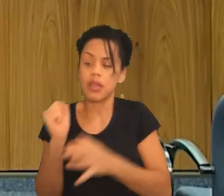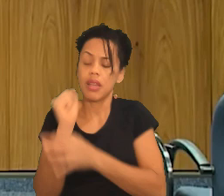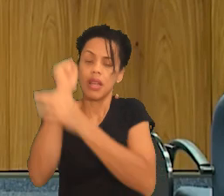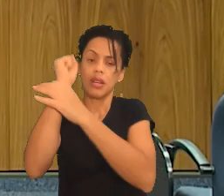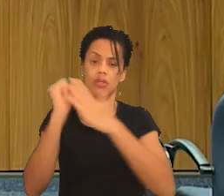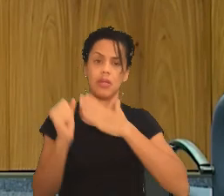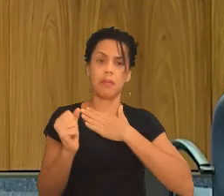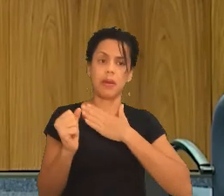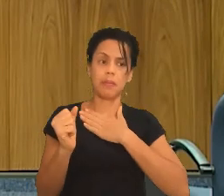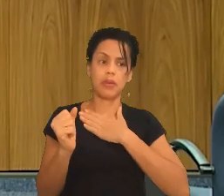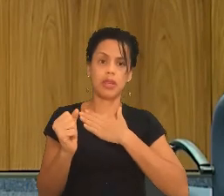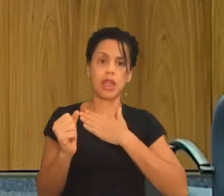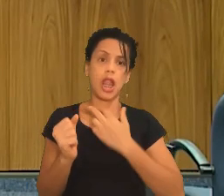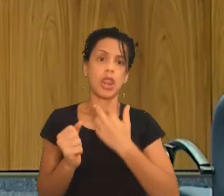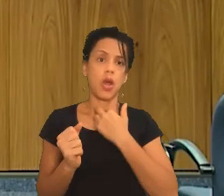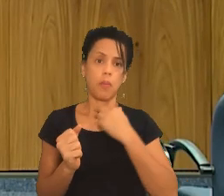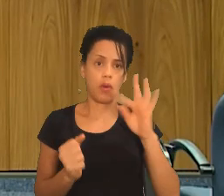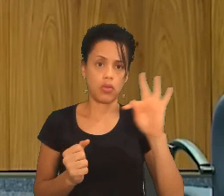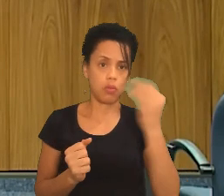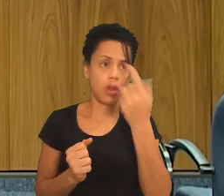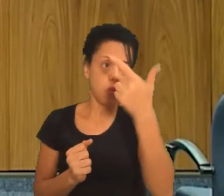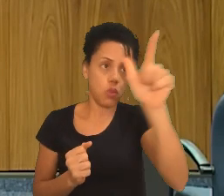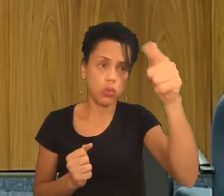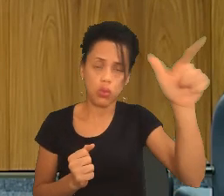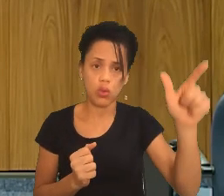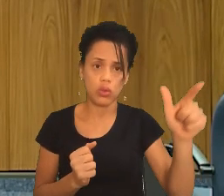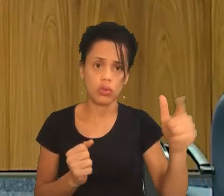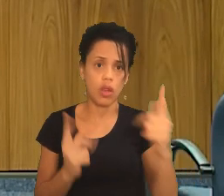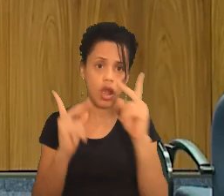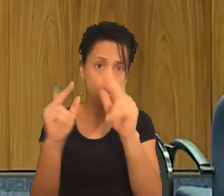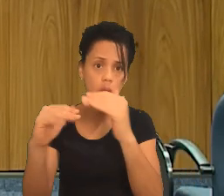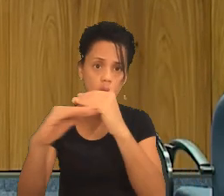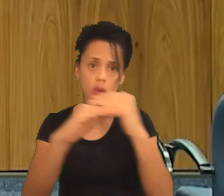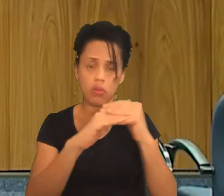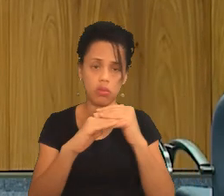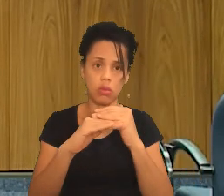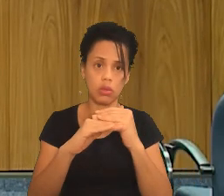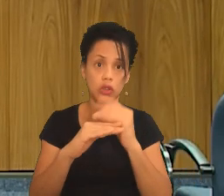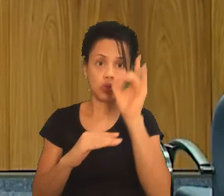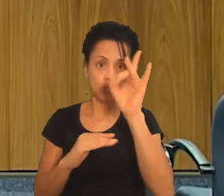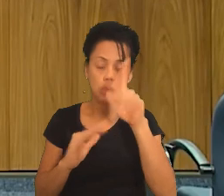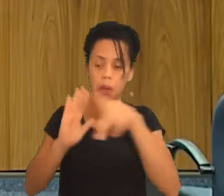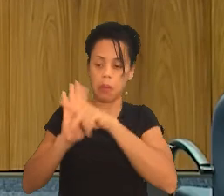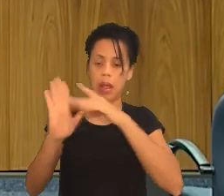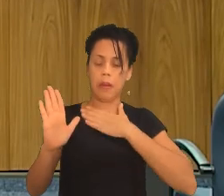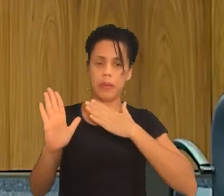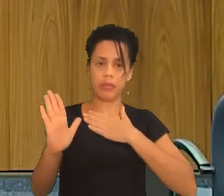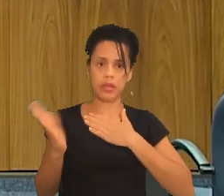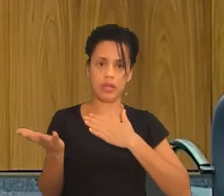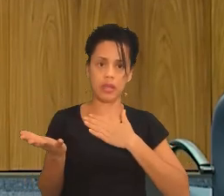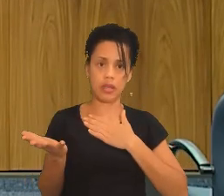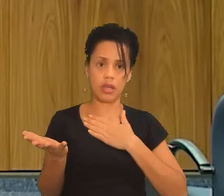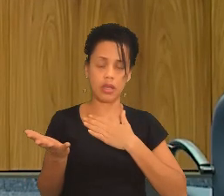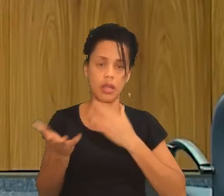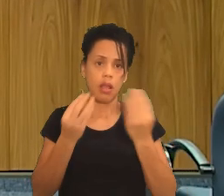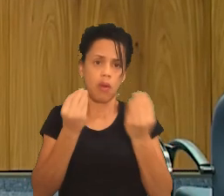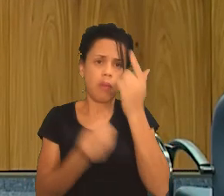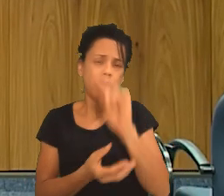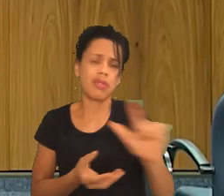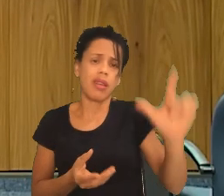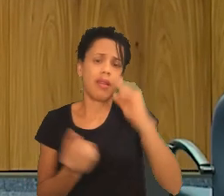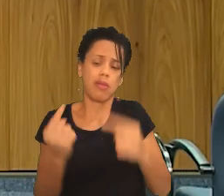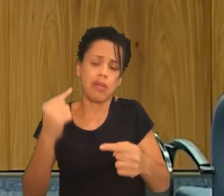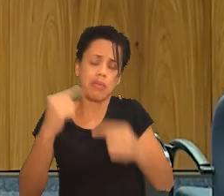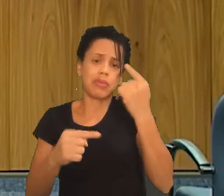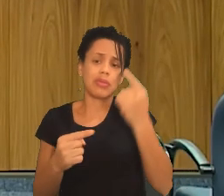para ser para todo mundo. Então, tem que ser para mim. Então, essa lógica está presente ainda e eu